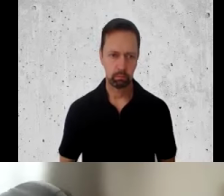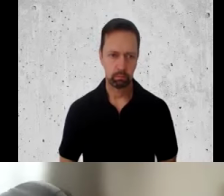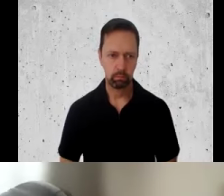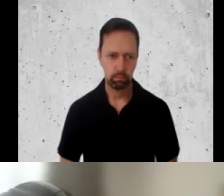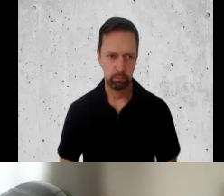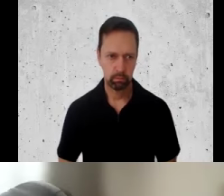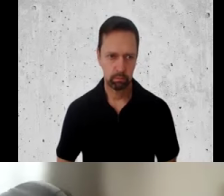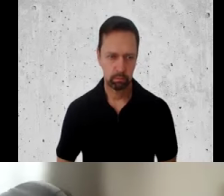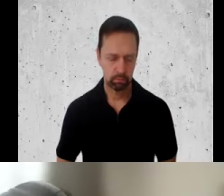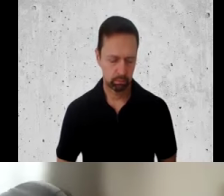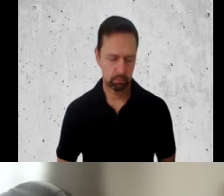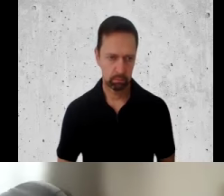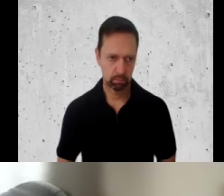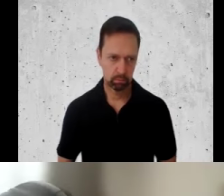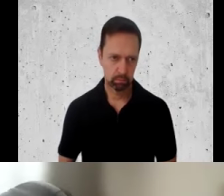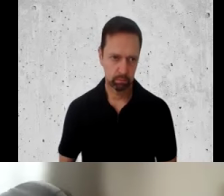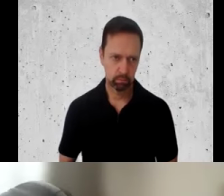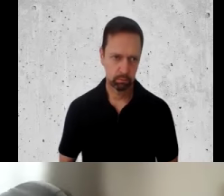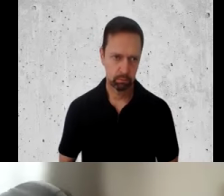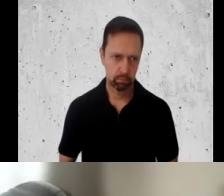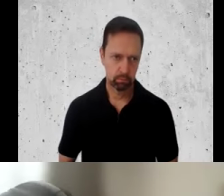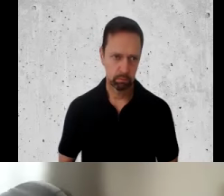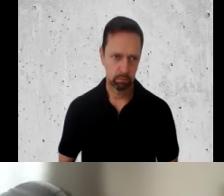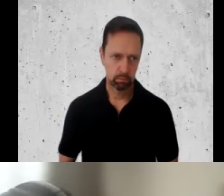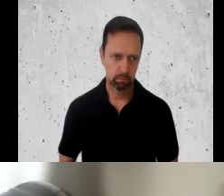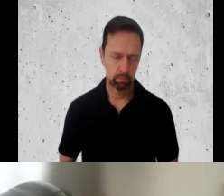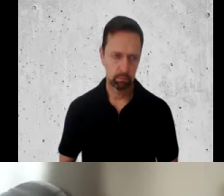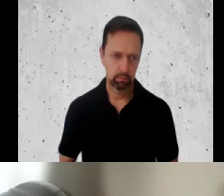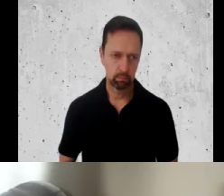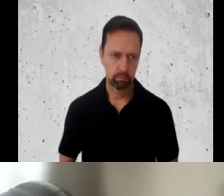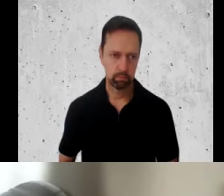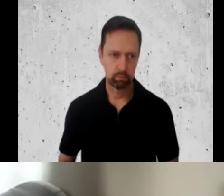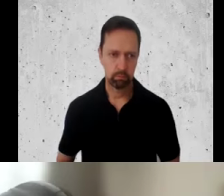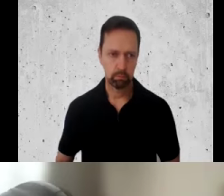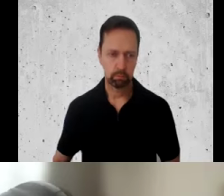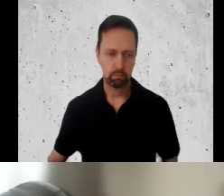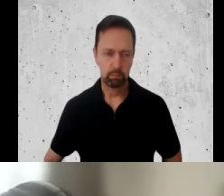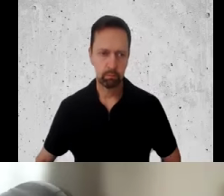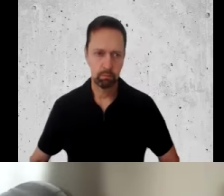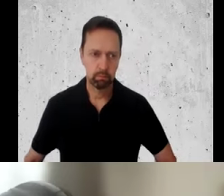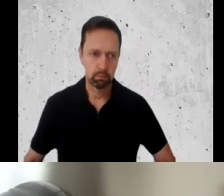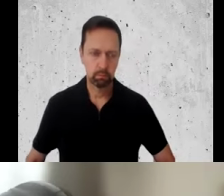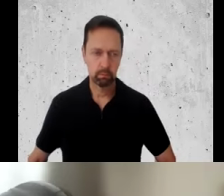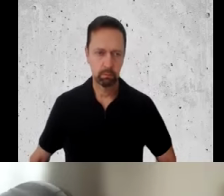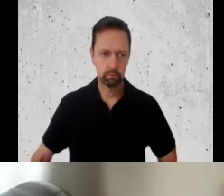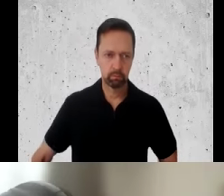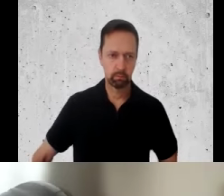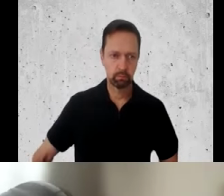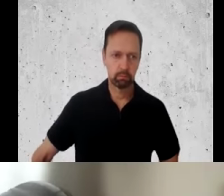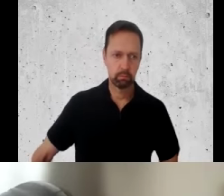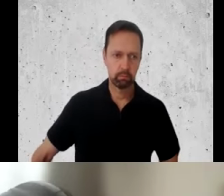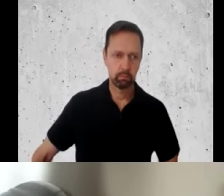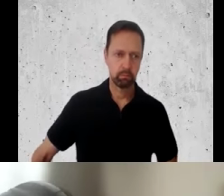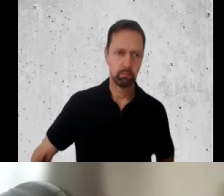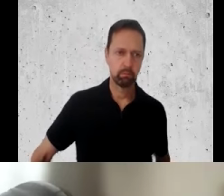ter, a gente pode ter falar maior na próxima aula, né? Seria o papel das instituições, né? Até a gente está falando aqui do mercado de crédito,